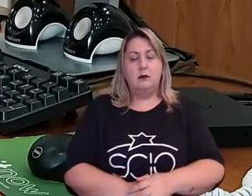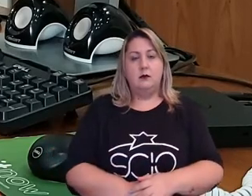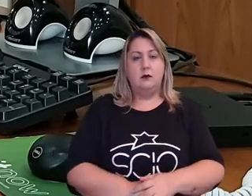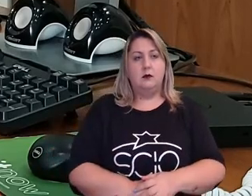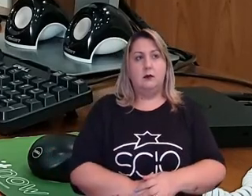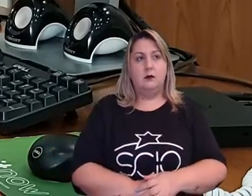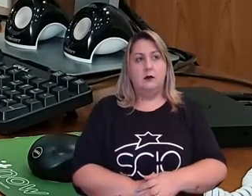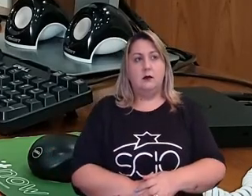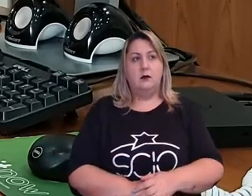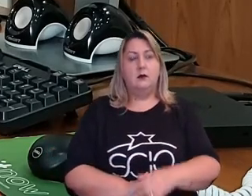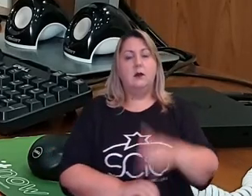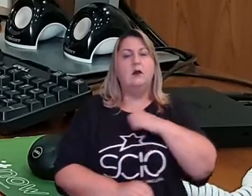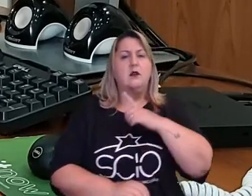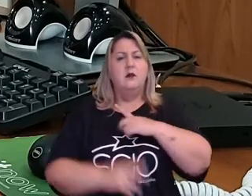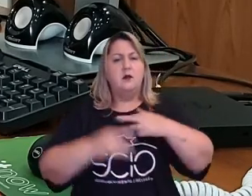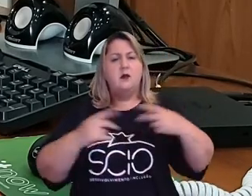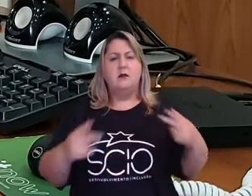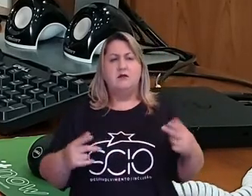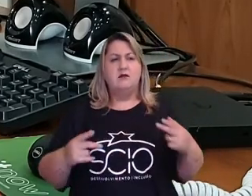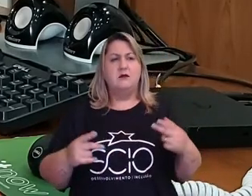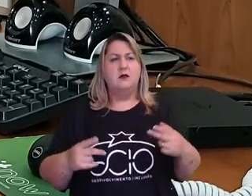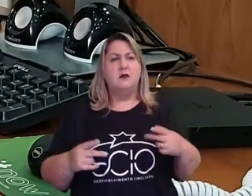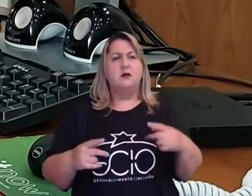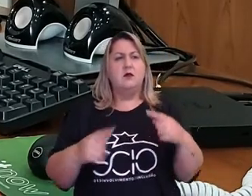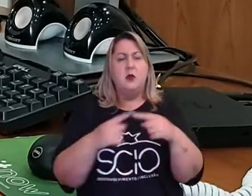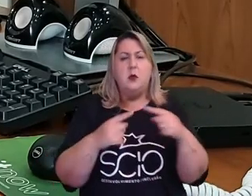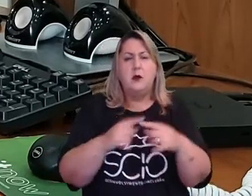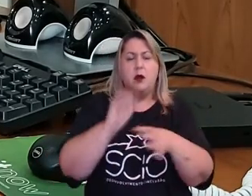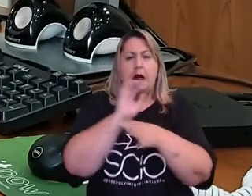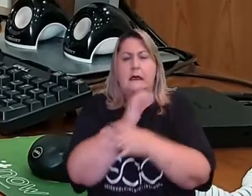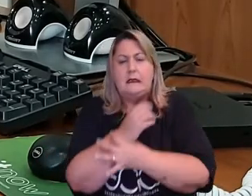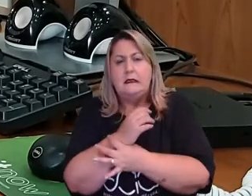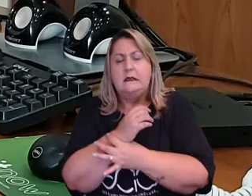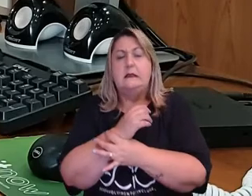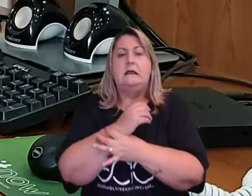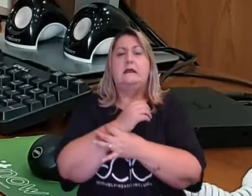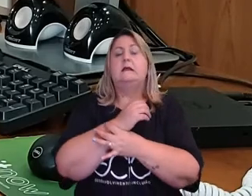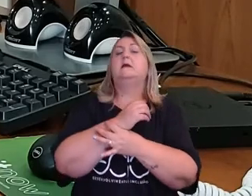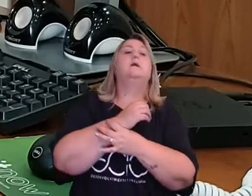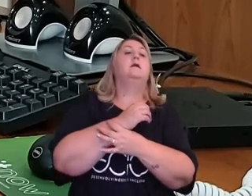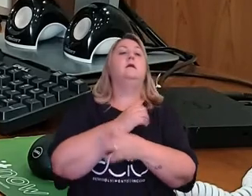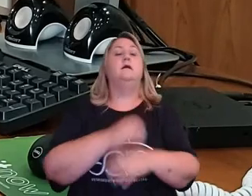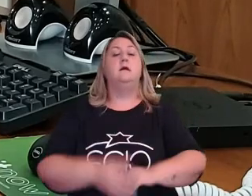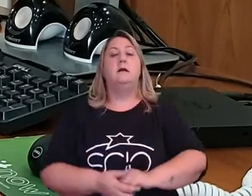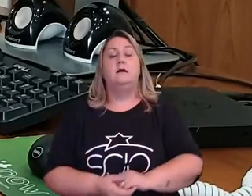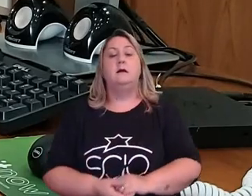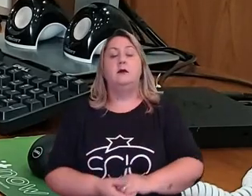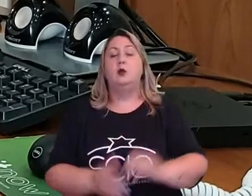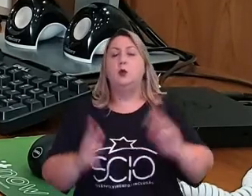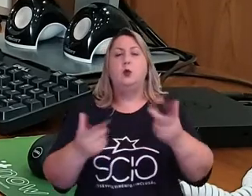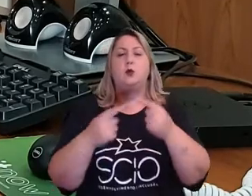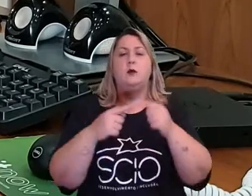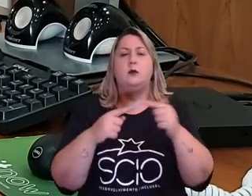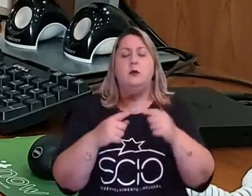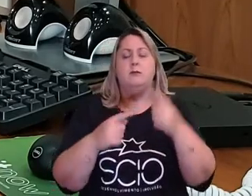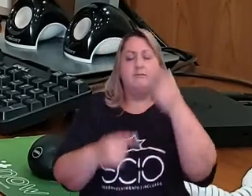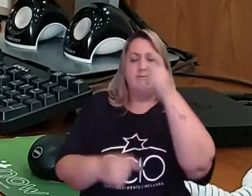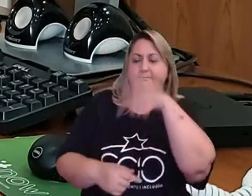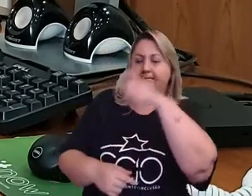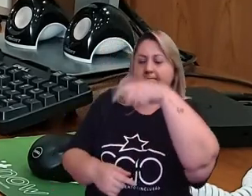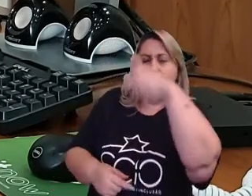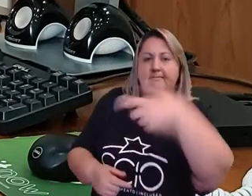hábito é algo que nos leva, tem tudo a ver com segurança, né? Uma semana interna de prevenção de acidentes tem tudo a ver com comportamento. O hábito,